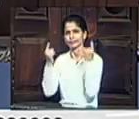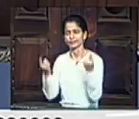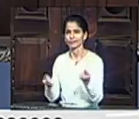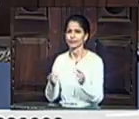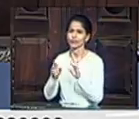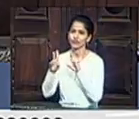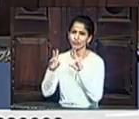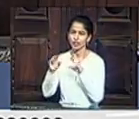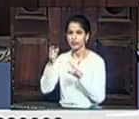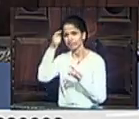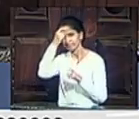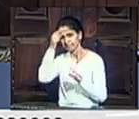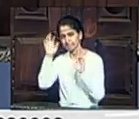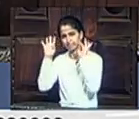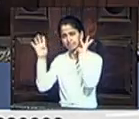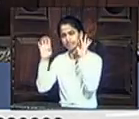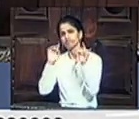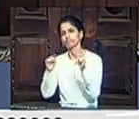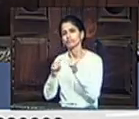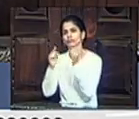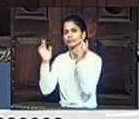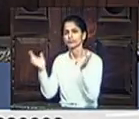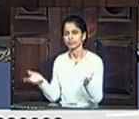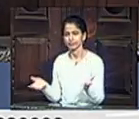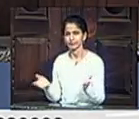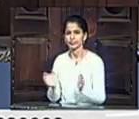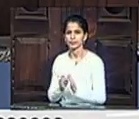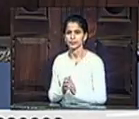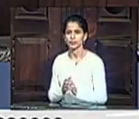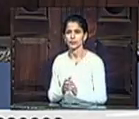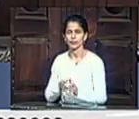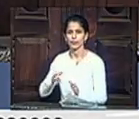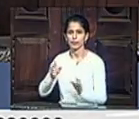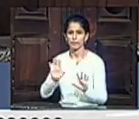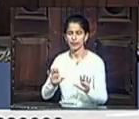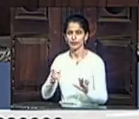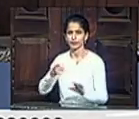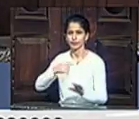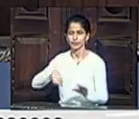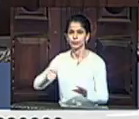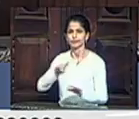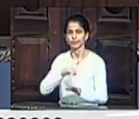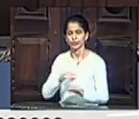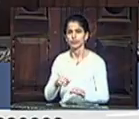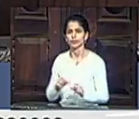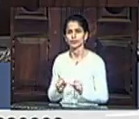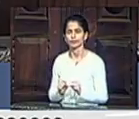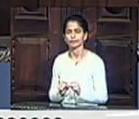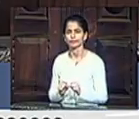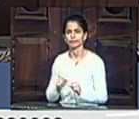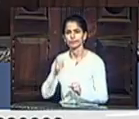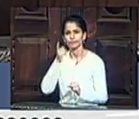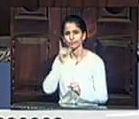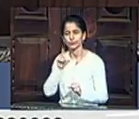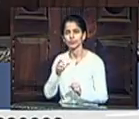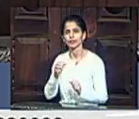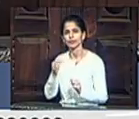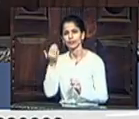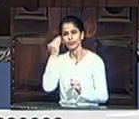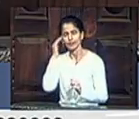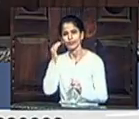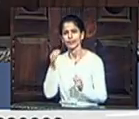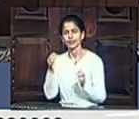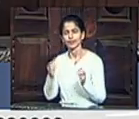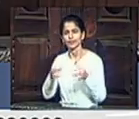pense diferente num ponto ou no outro, que nós não construamos um entendimento